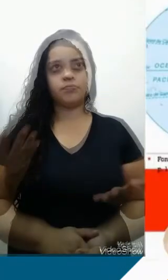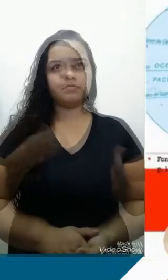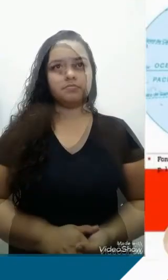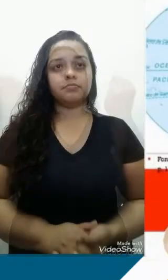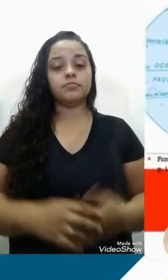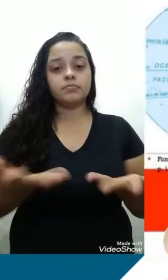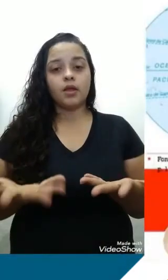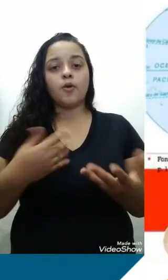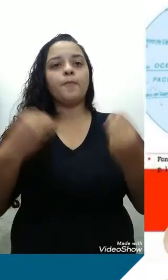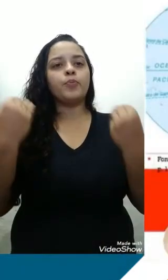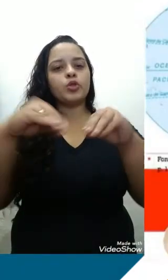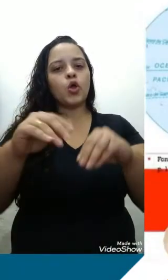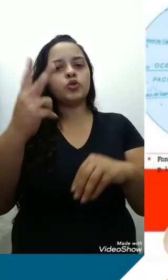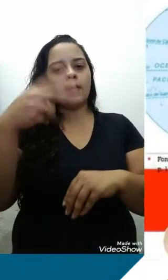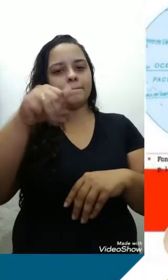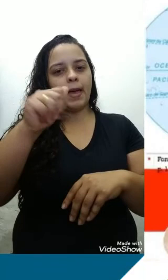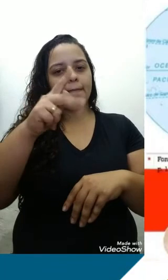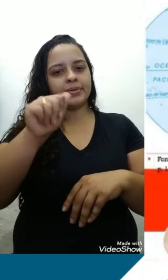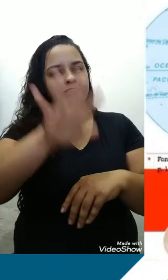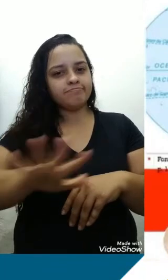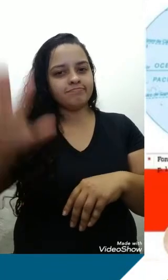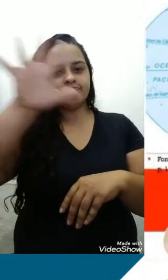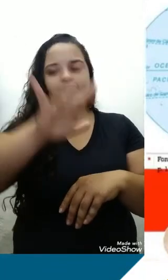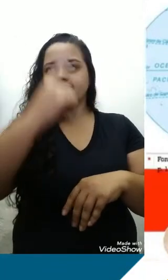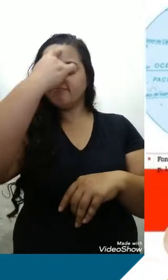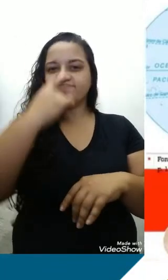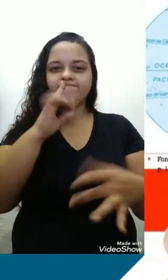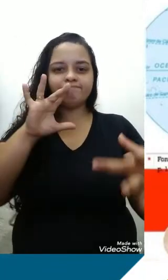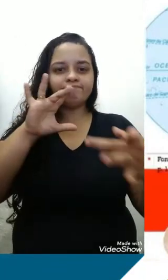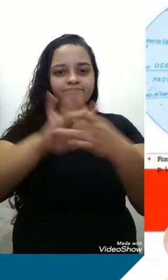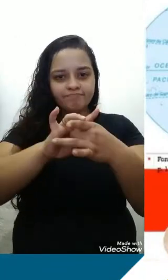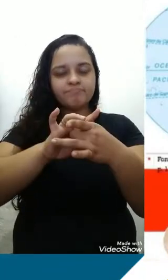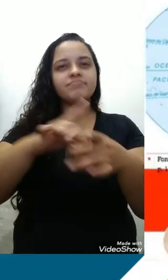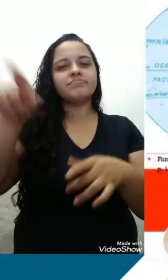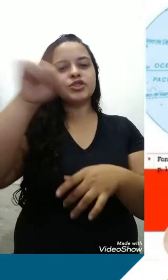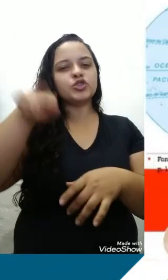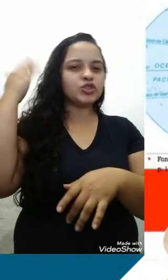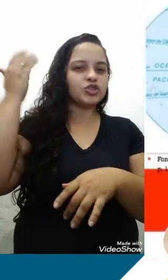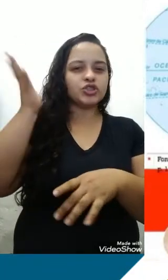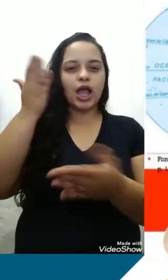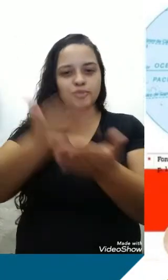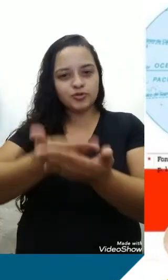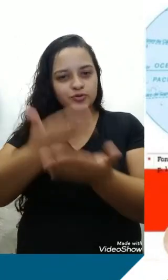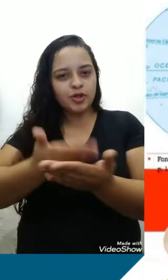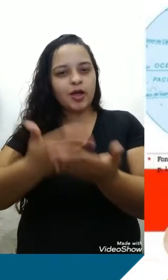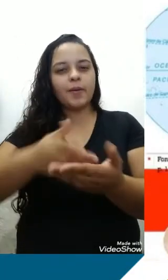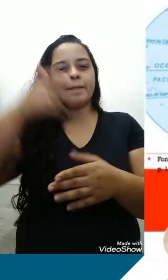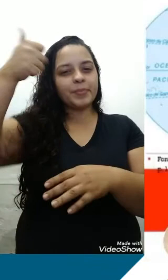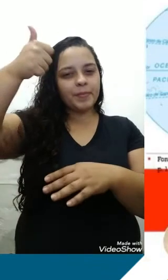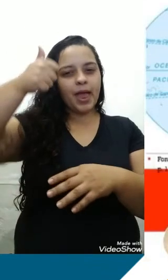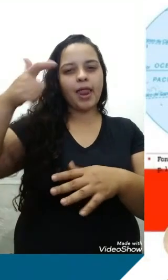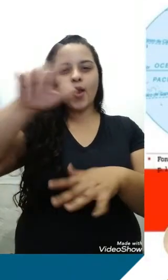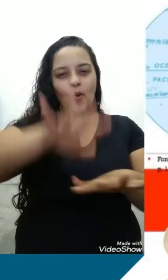2 mapas, né, para ilustrar que vocês também já estudaram as primeiras regiões, né, que vão ser